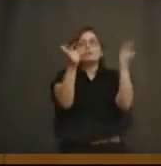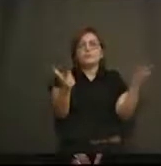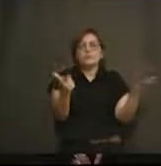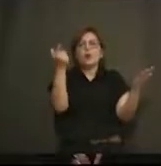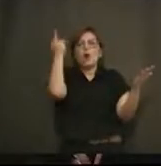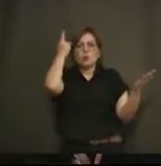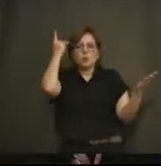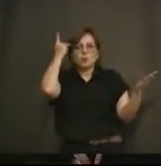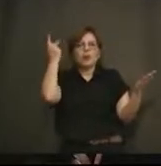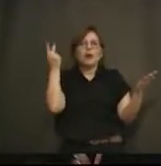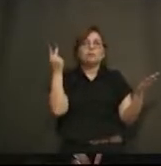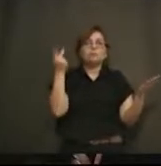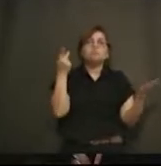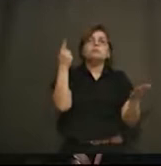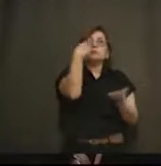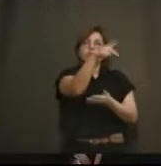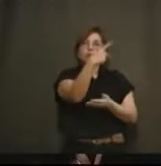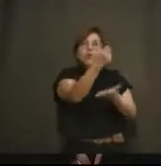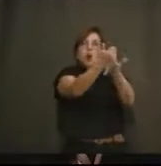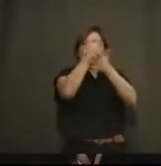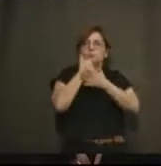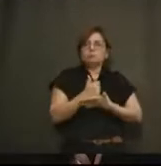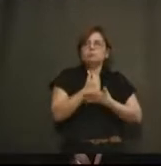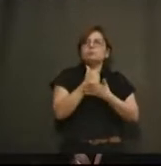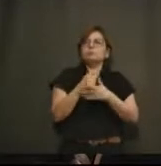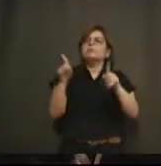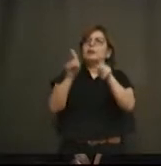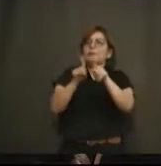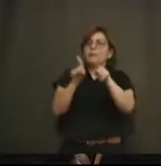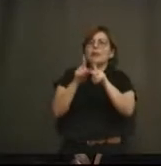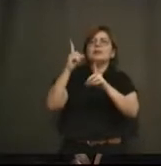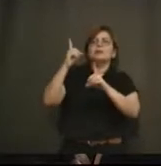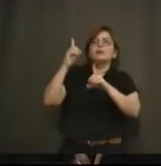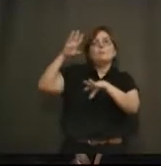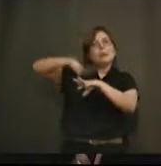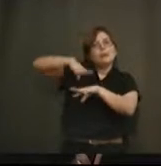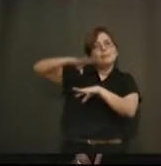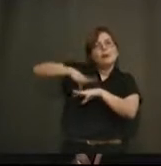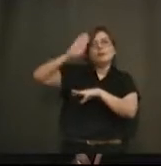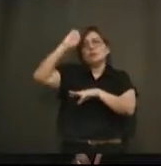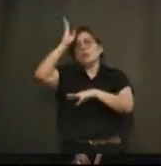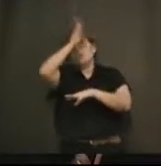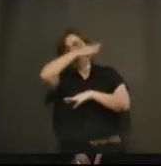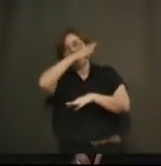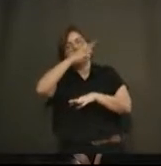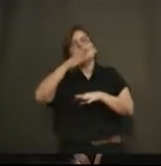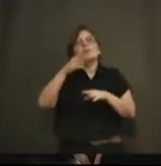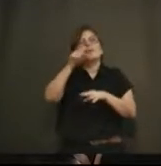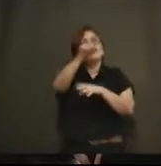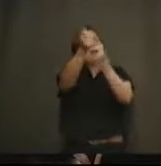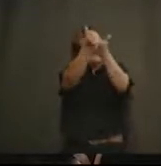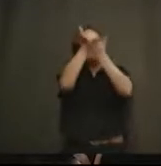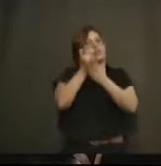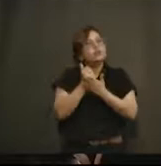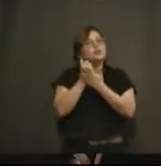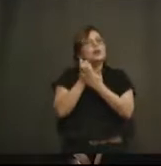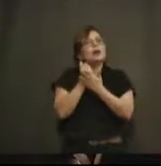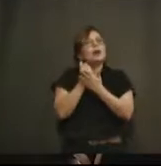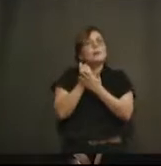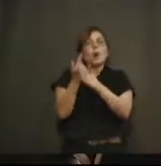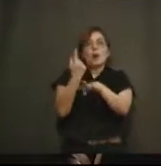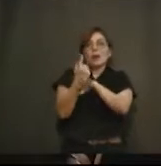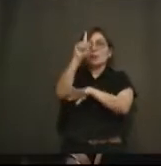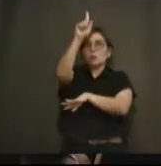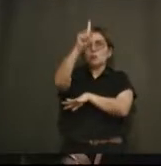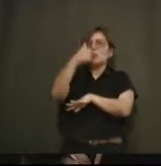para a matemática acadêmica, você também tem contribuído muito na divulgação, eu mesmo admiro muito a sua